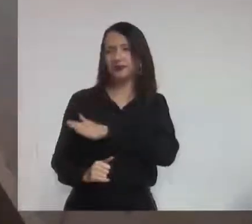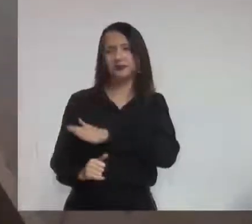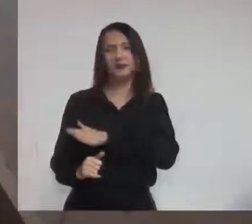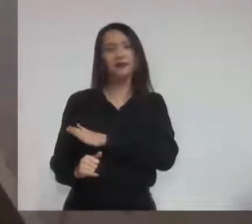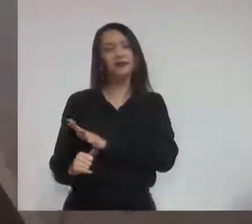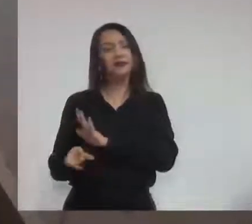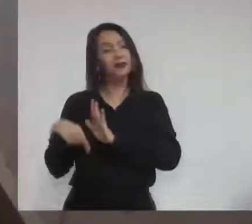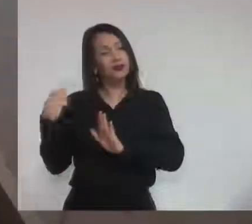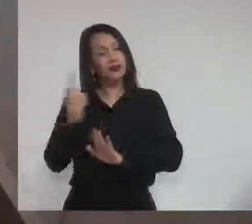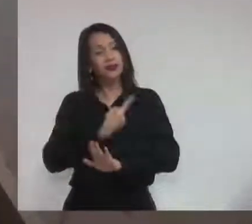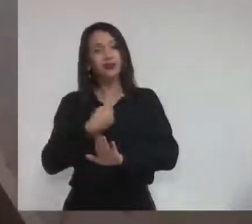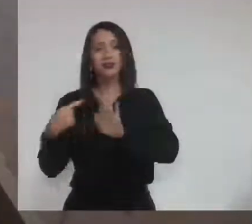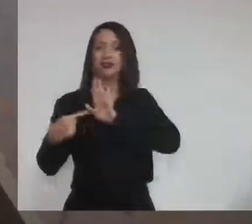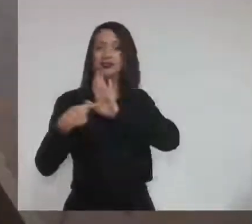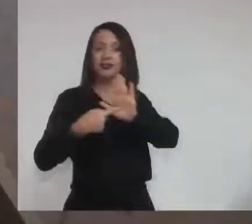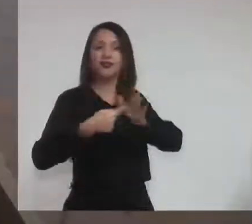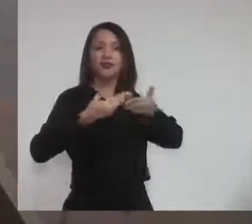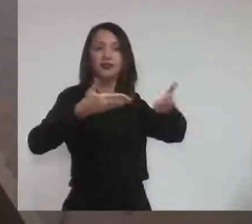trazer